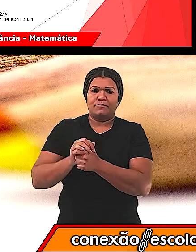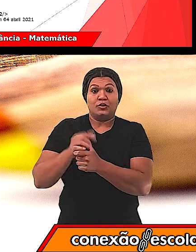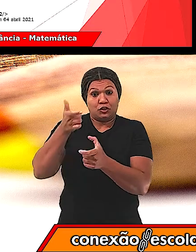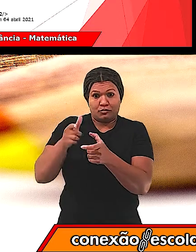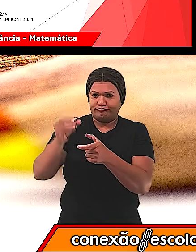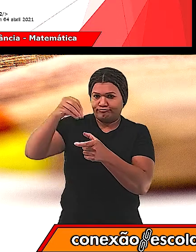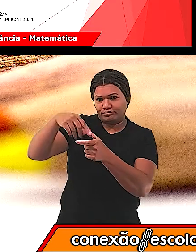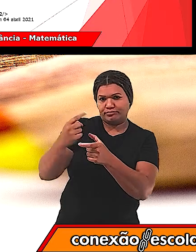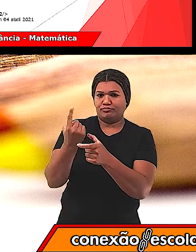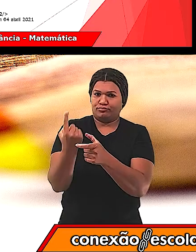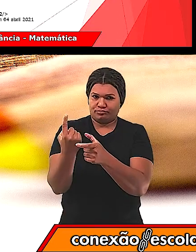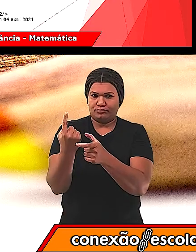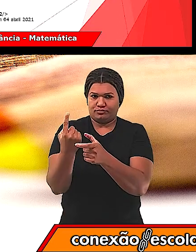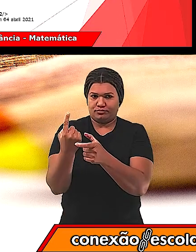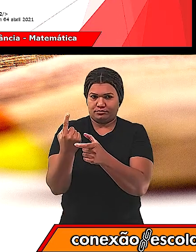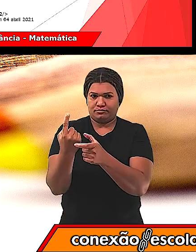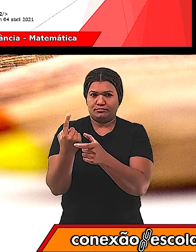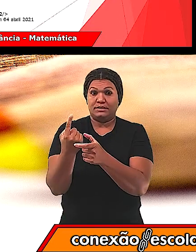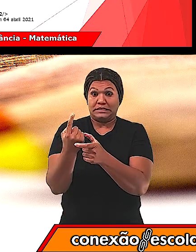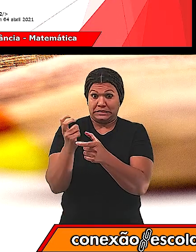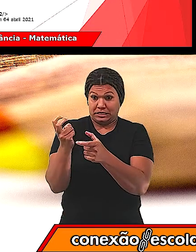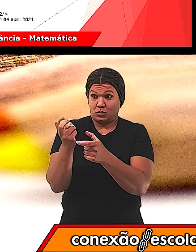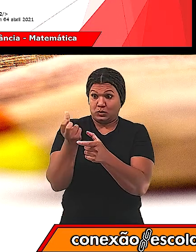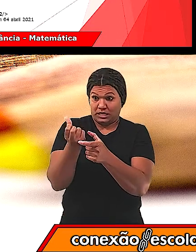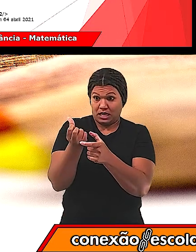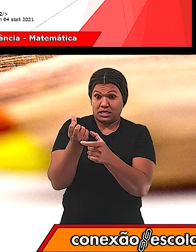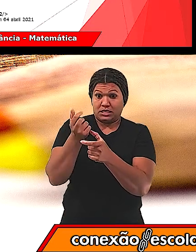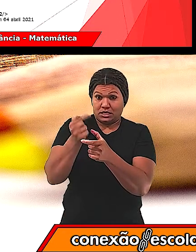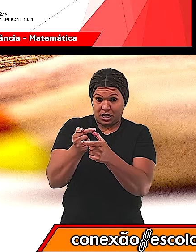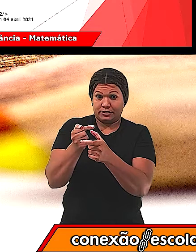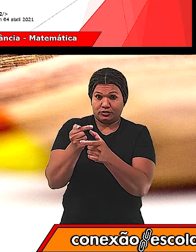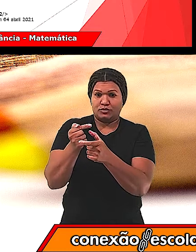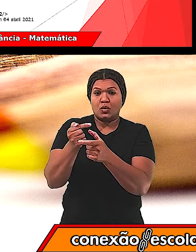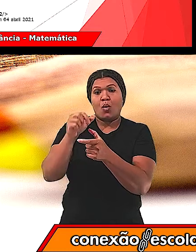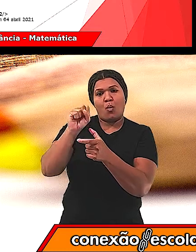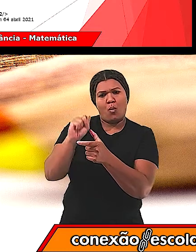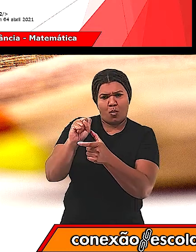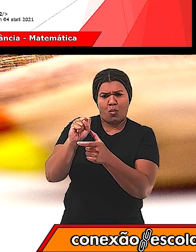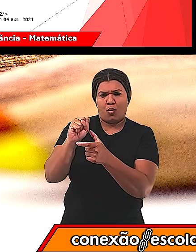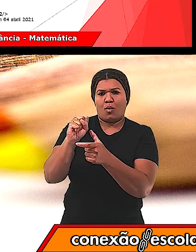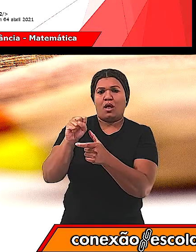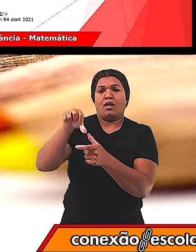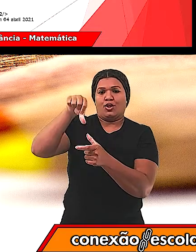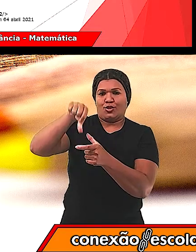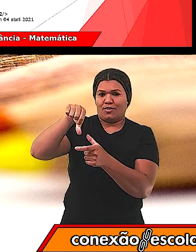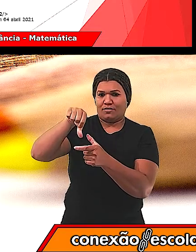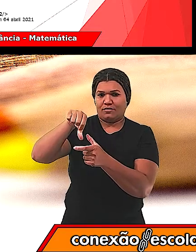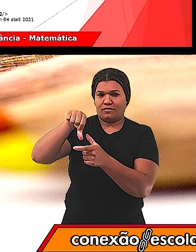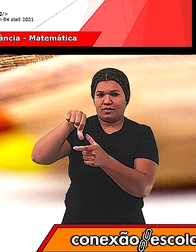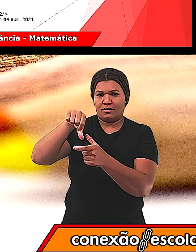1, então, 5, 6, 7, 8, 9,